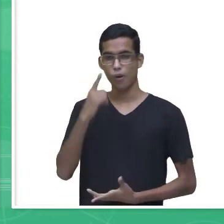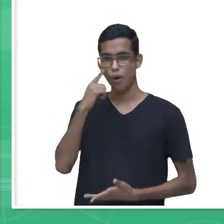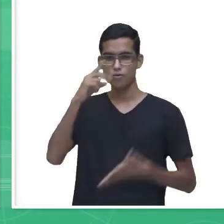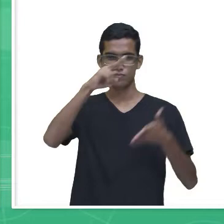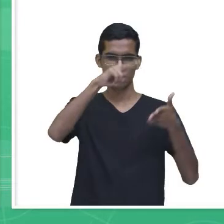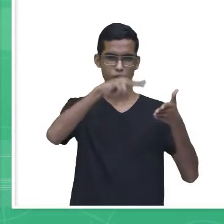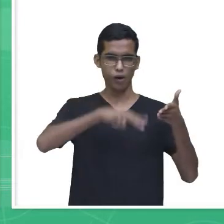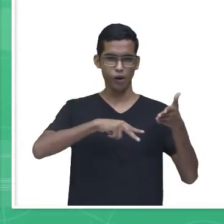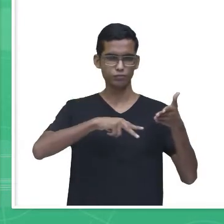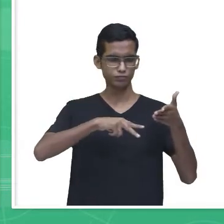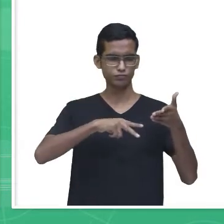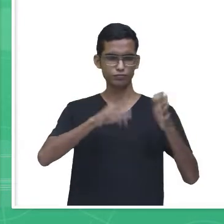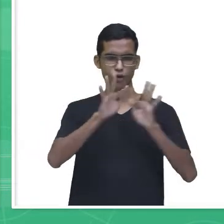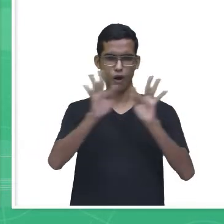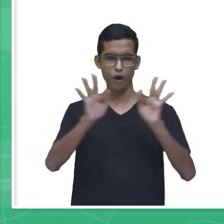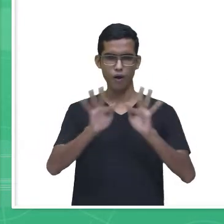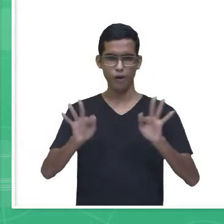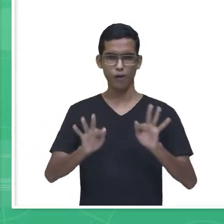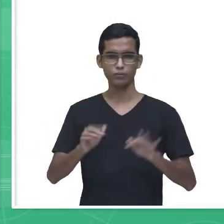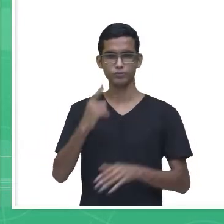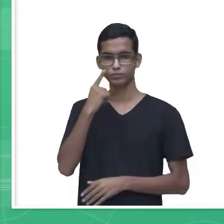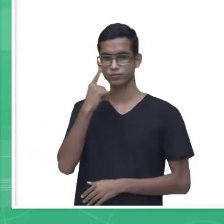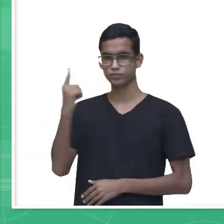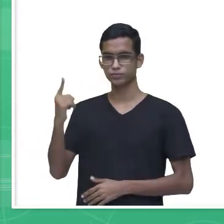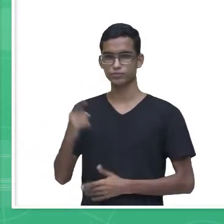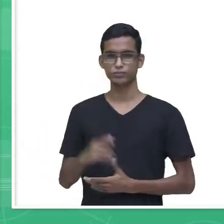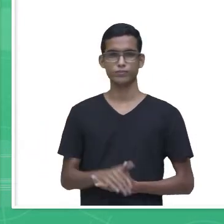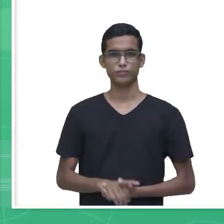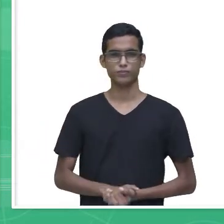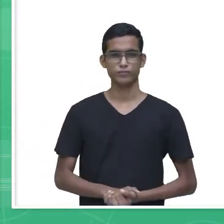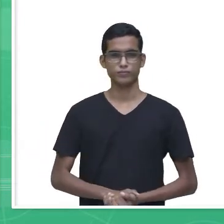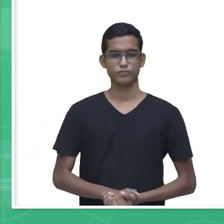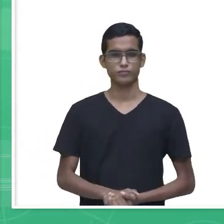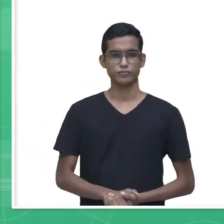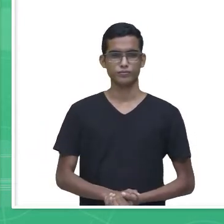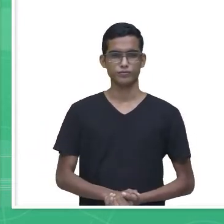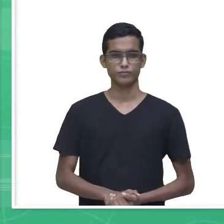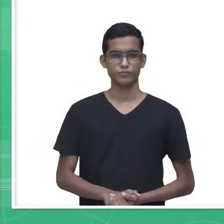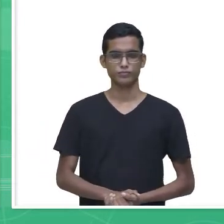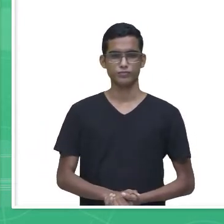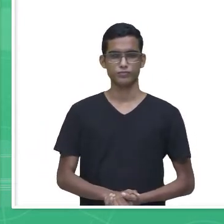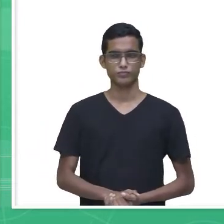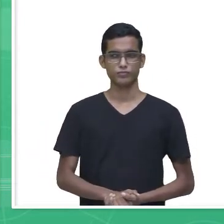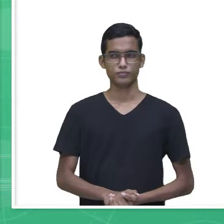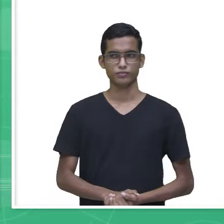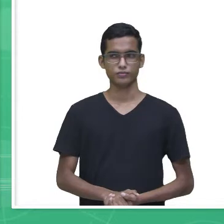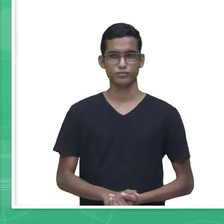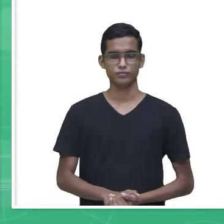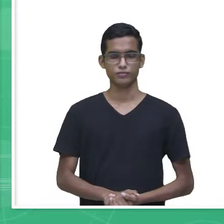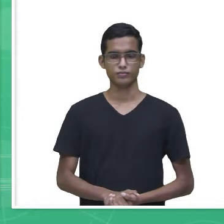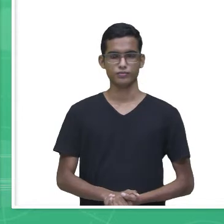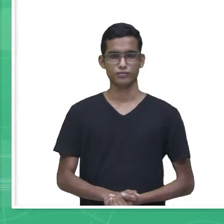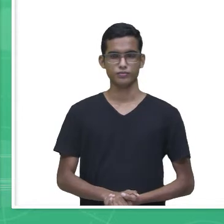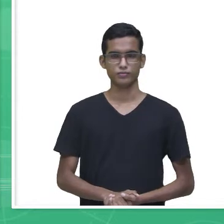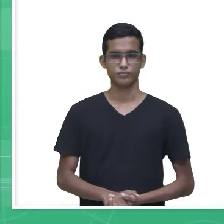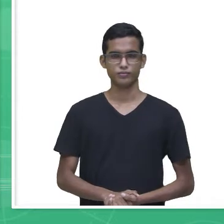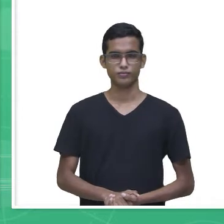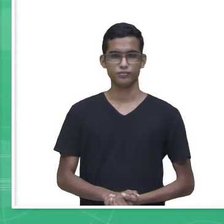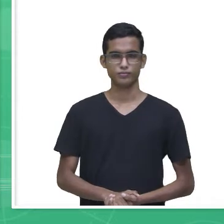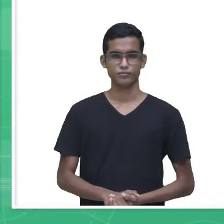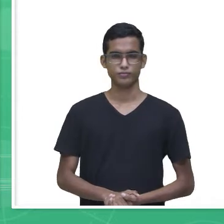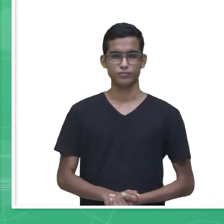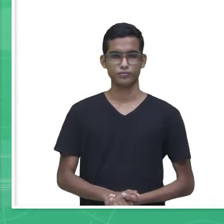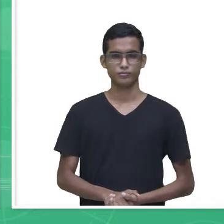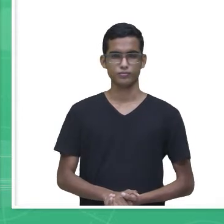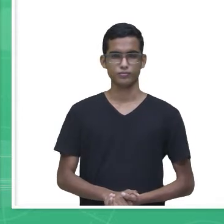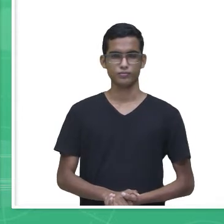últimamente he dicho que no más fumaré. A terceira frase, hemos descobrido mejores